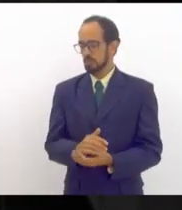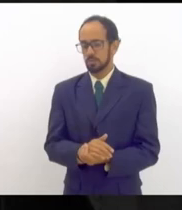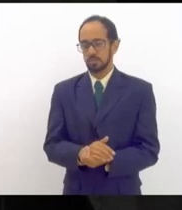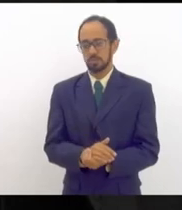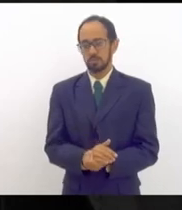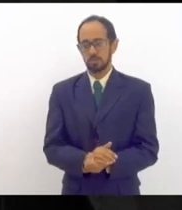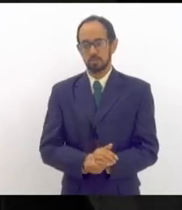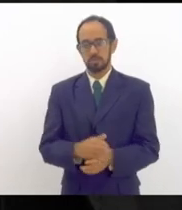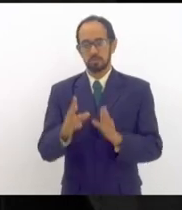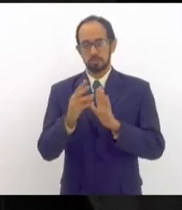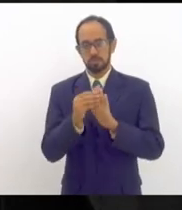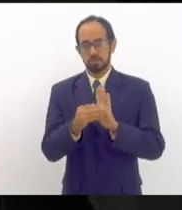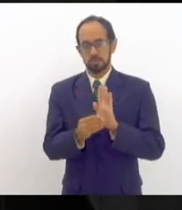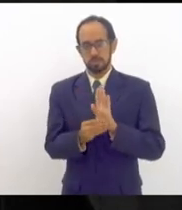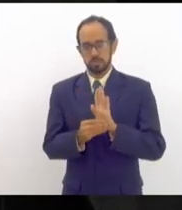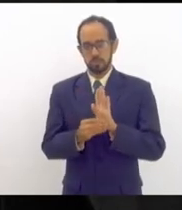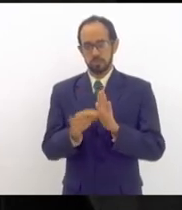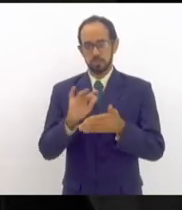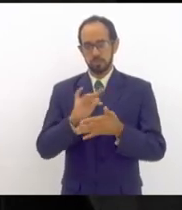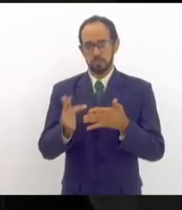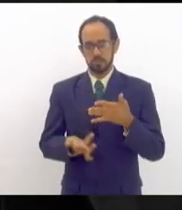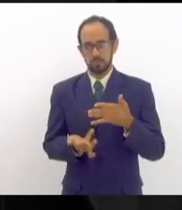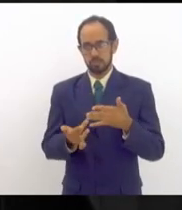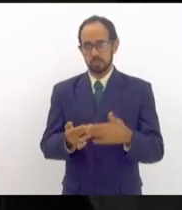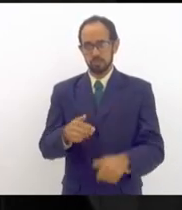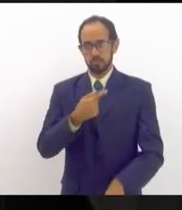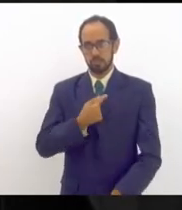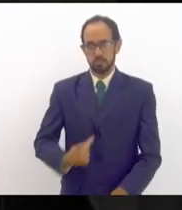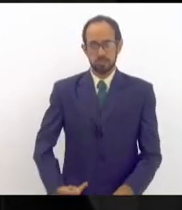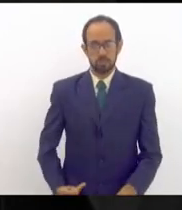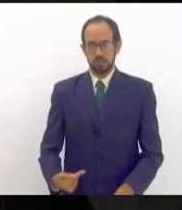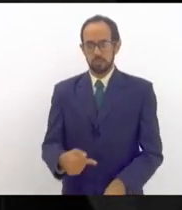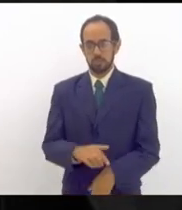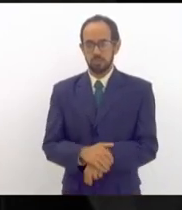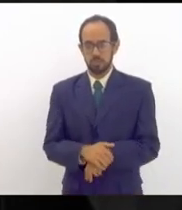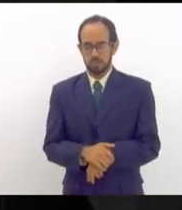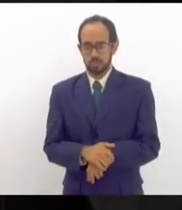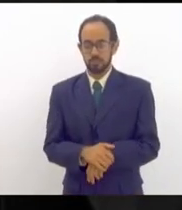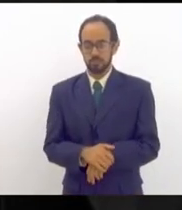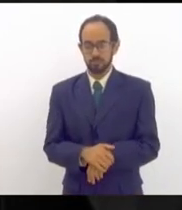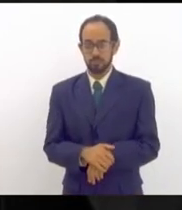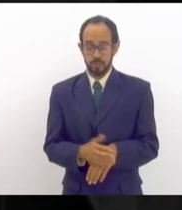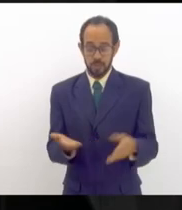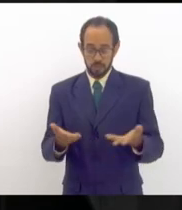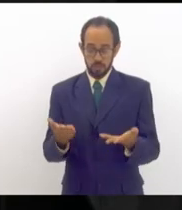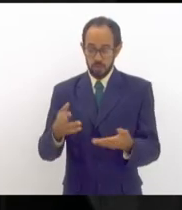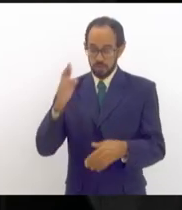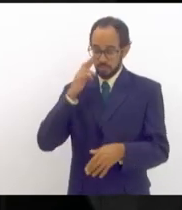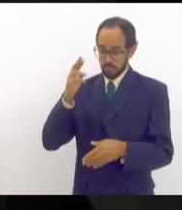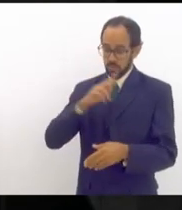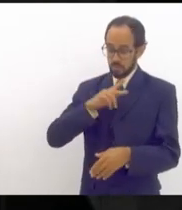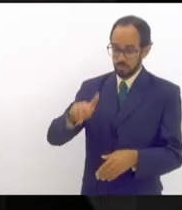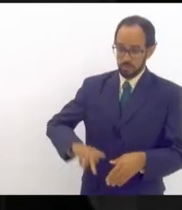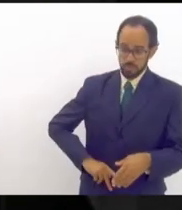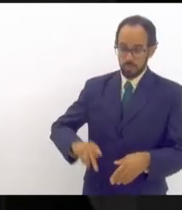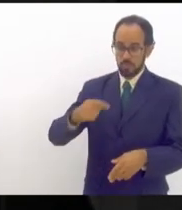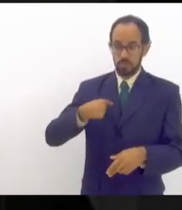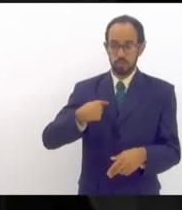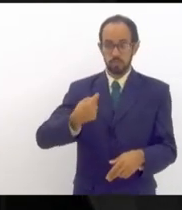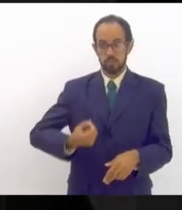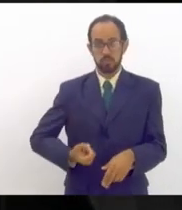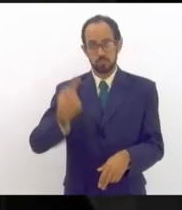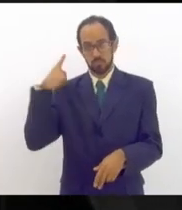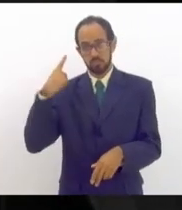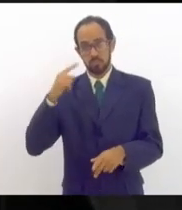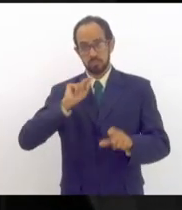nas redes sociais do governador Cláudio Castro mas agora senhor presidente O que é o estranho não é